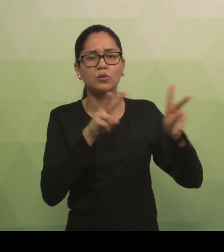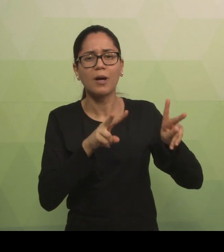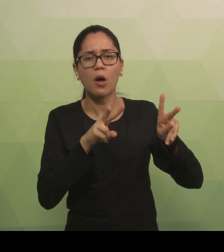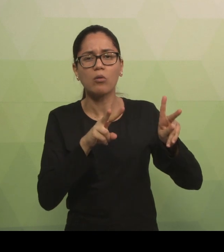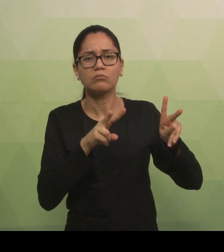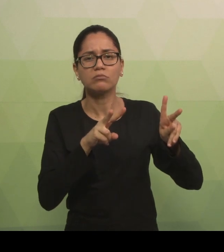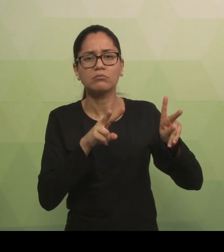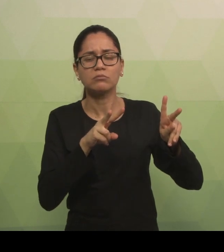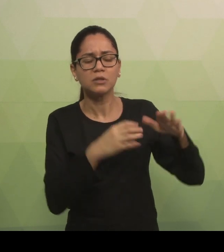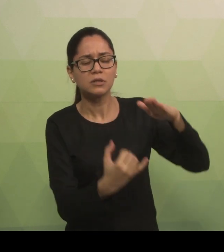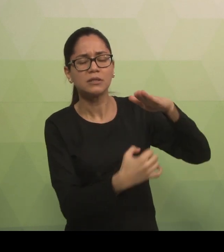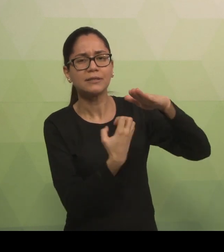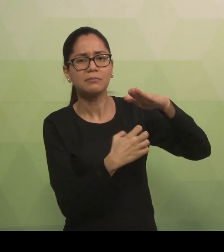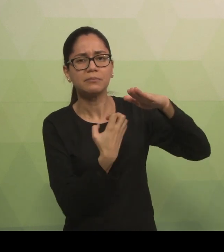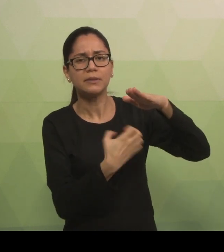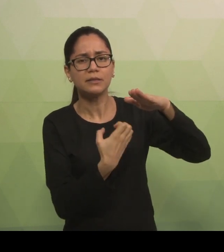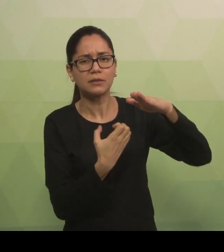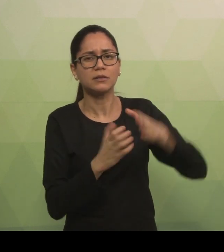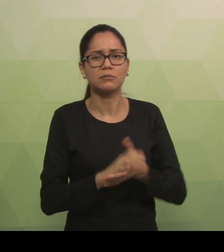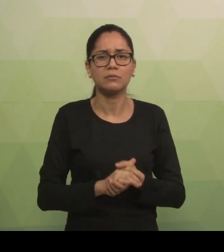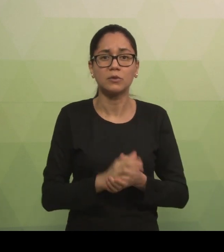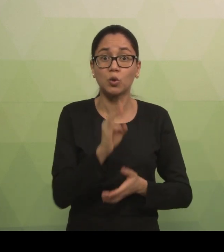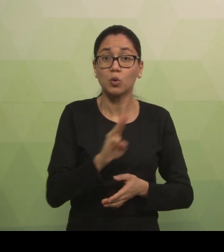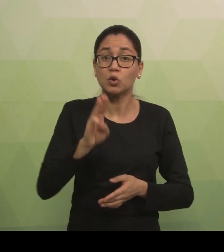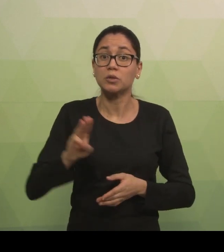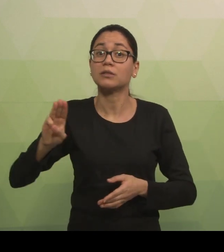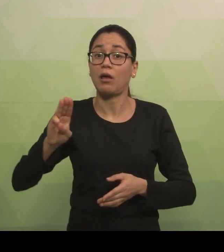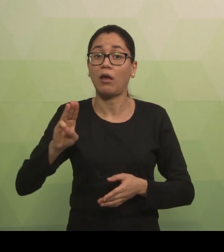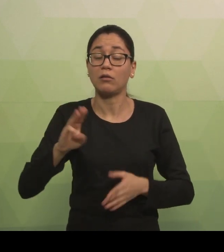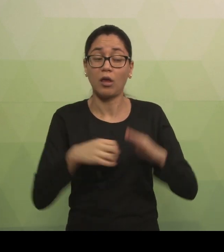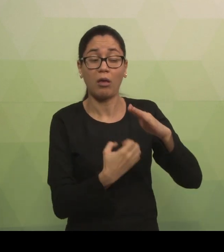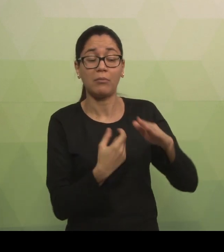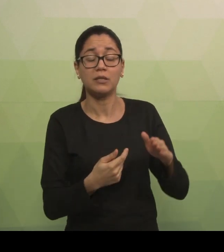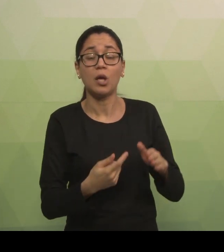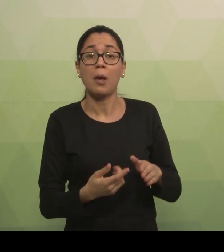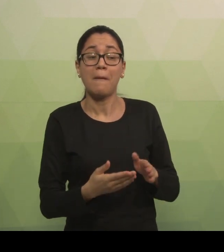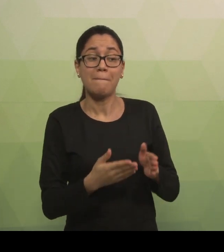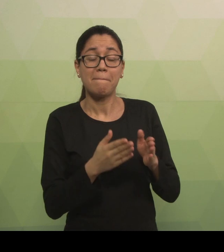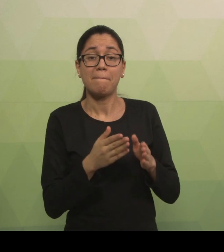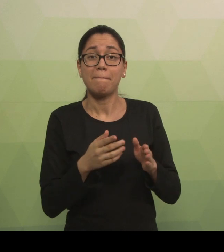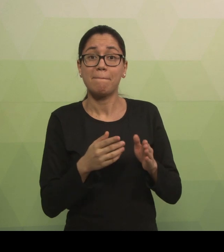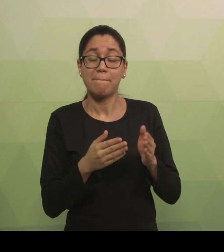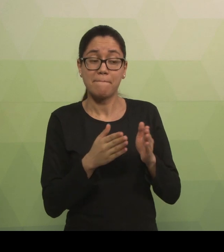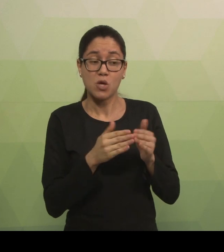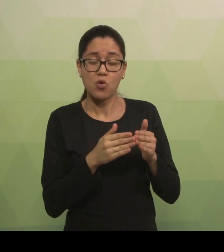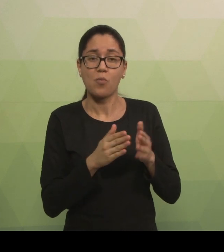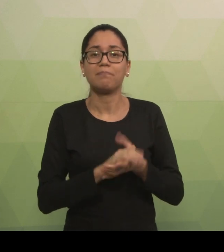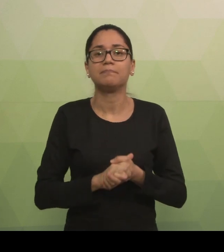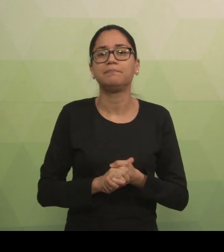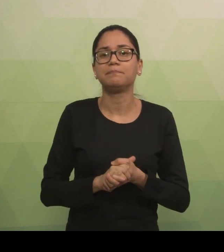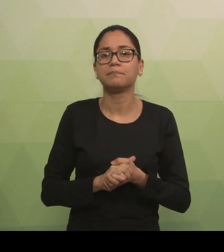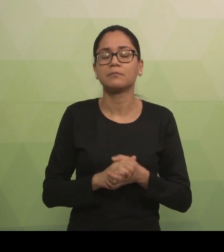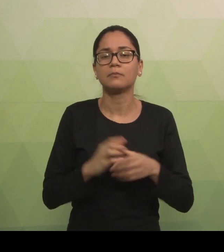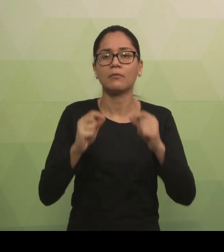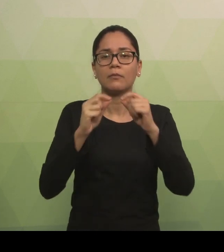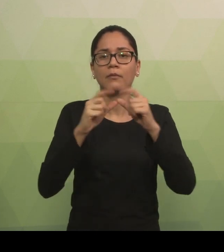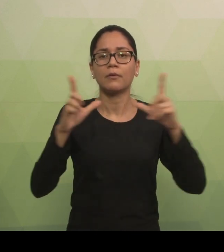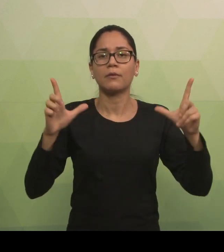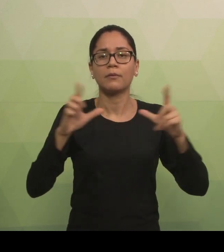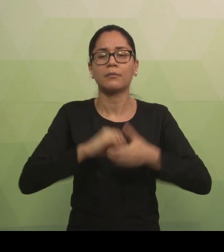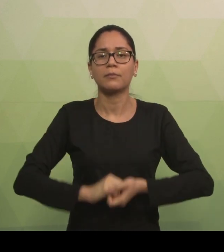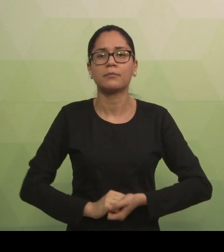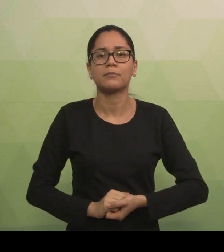identidade visual esteja de acordo com a logomarca e estruturas visuais do solicitante do site. Segue abaixo